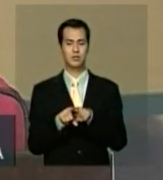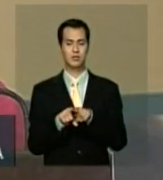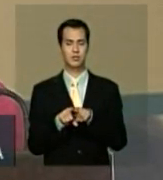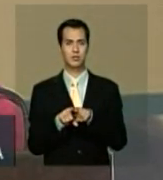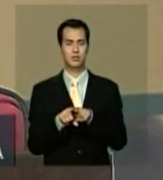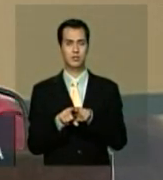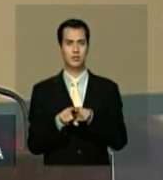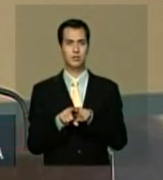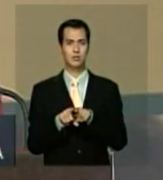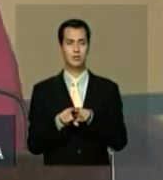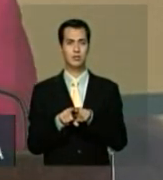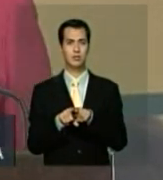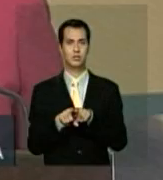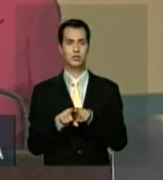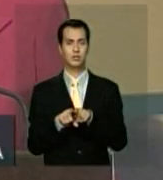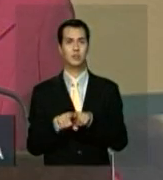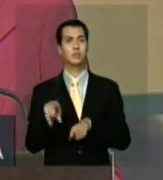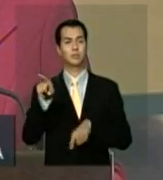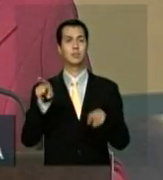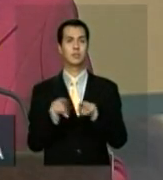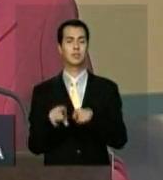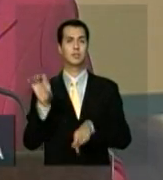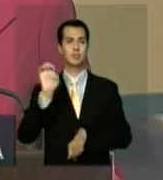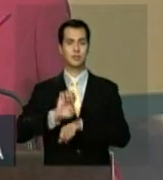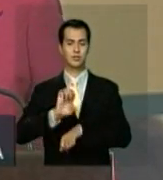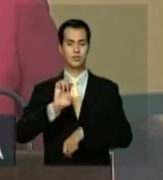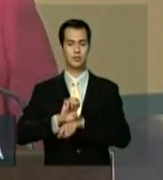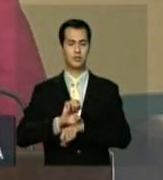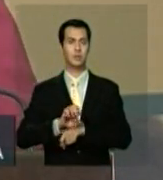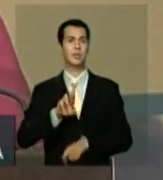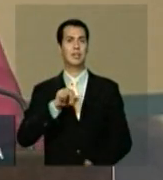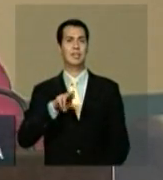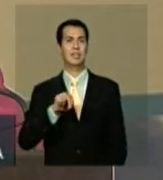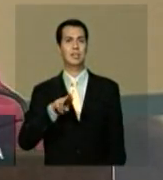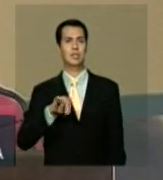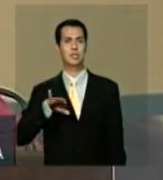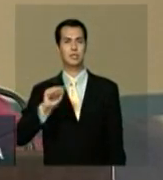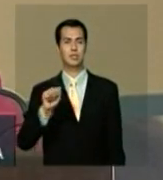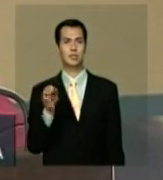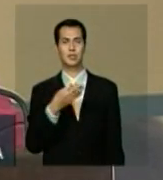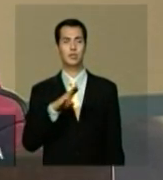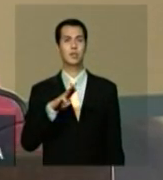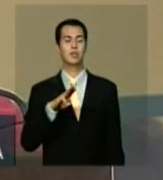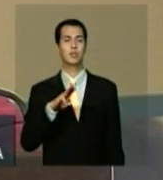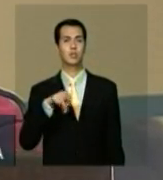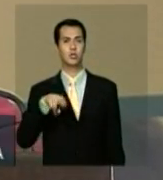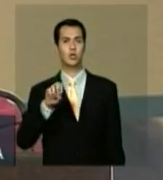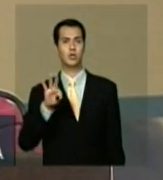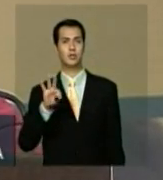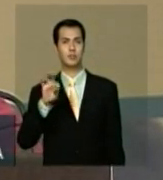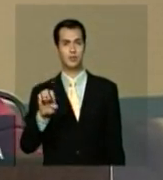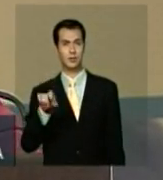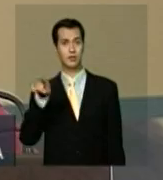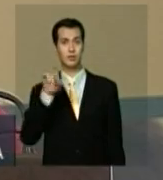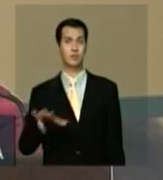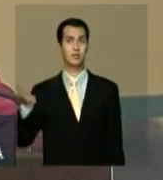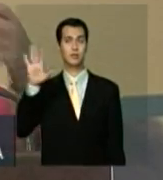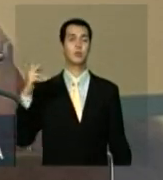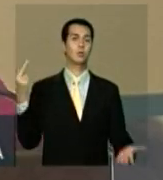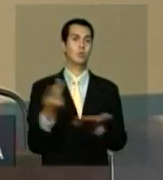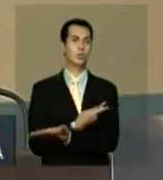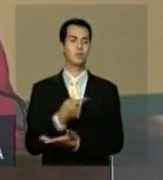dos Estados mais mais ricos da Alemanha que a renana renânia do Norte West falia por